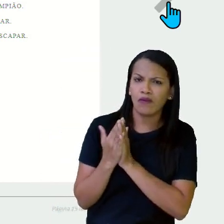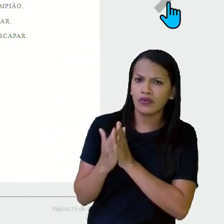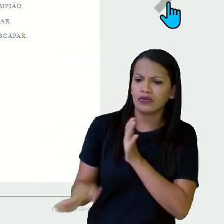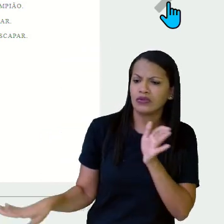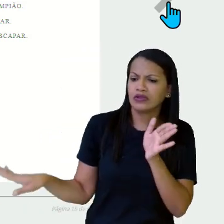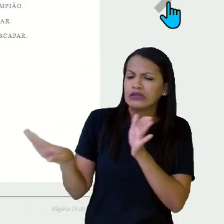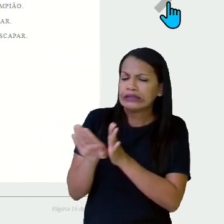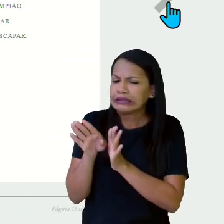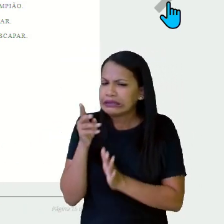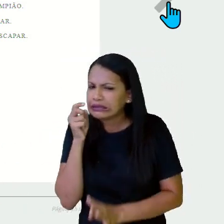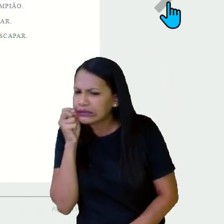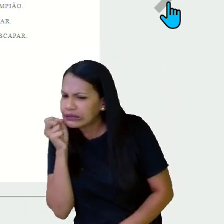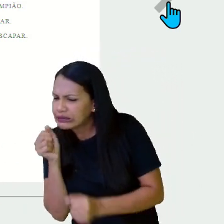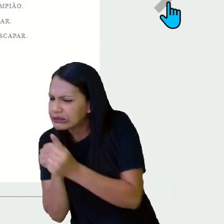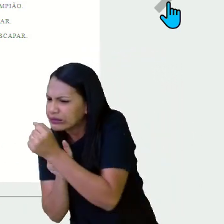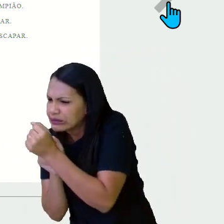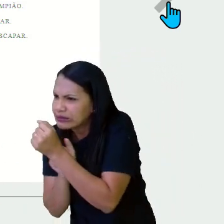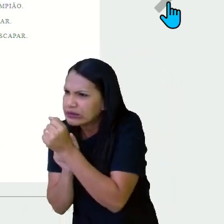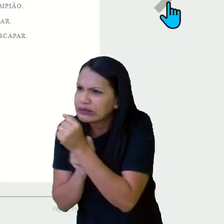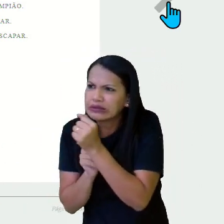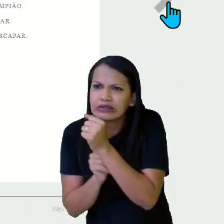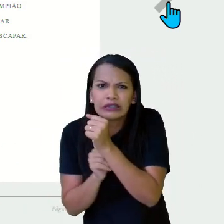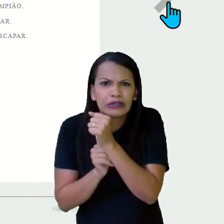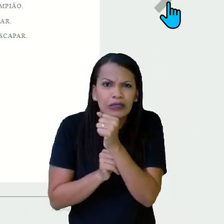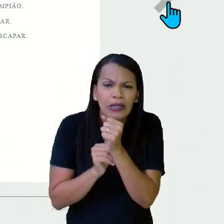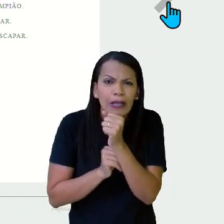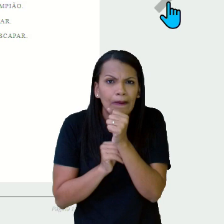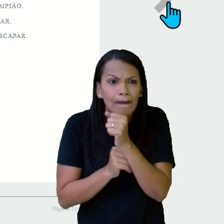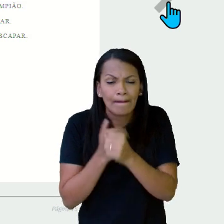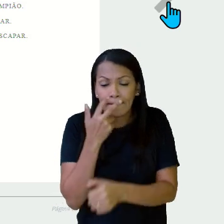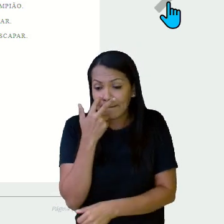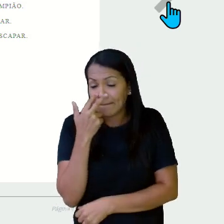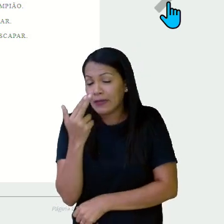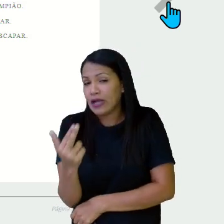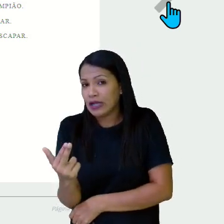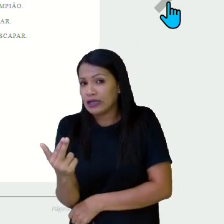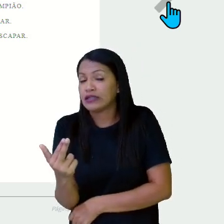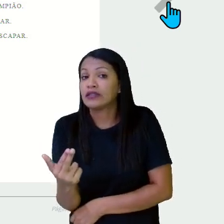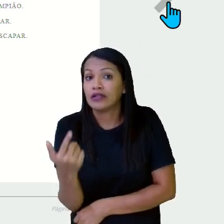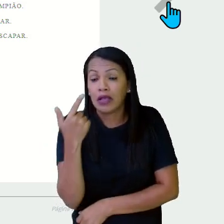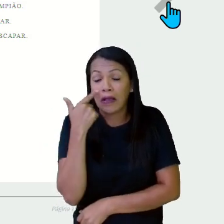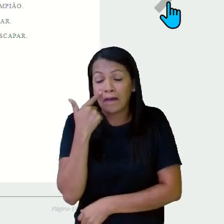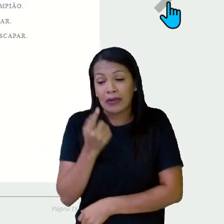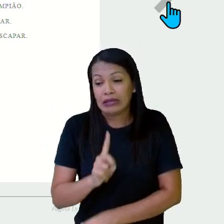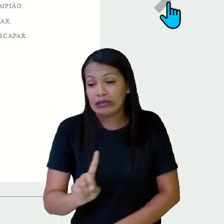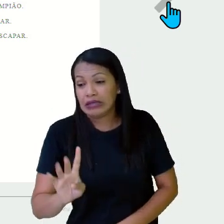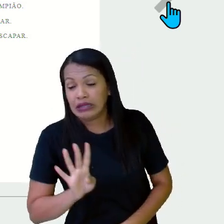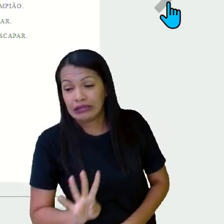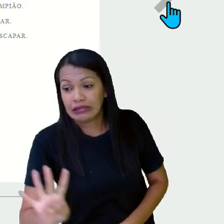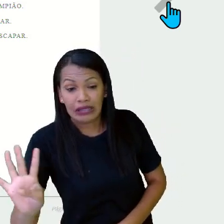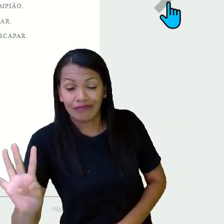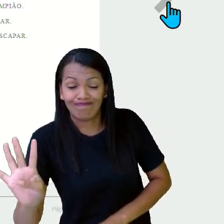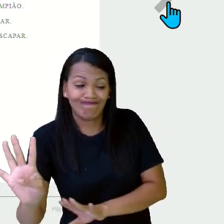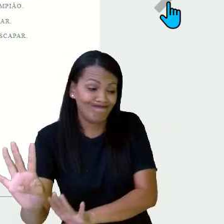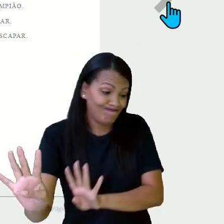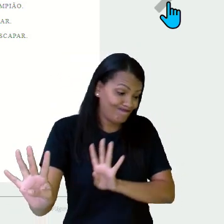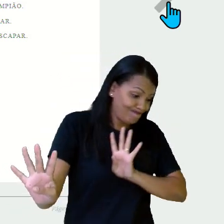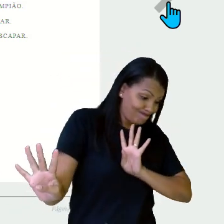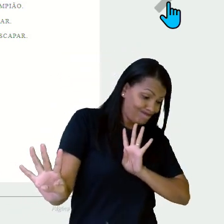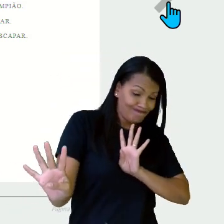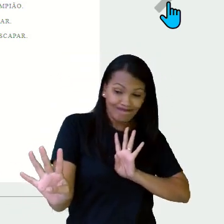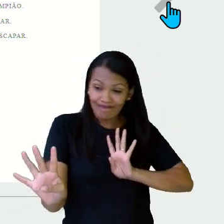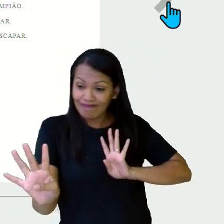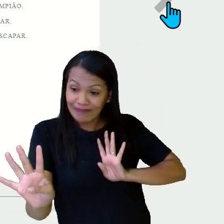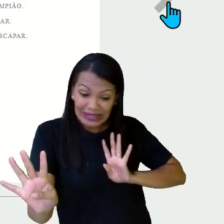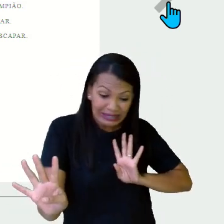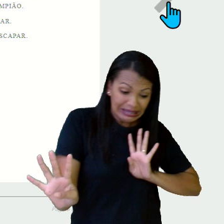de supetão. E armou uma emboscada, parecia lampião. Metade queria ir, a outra queria ficar. O medo